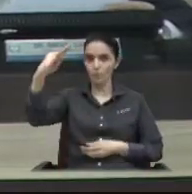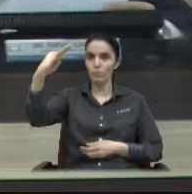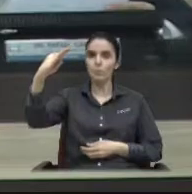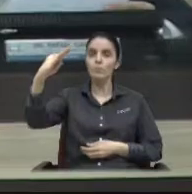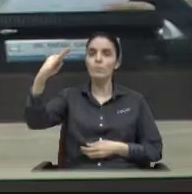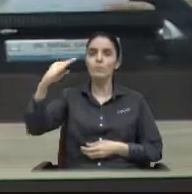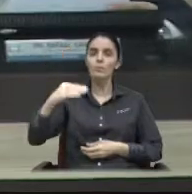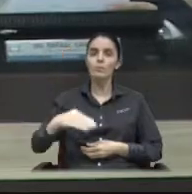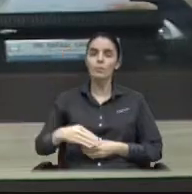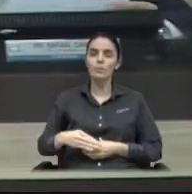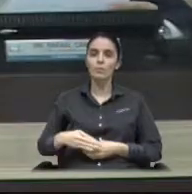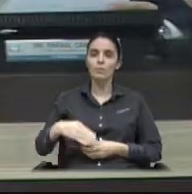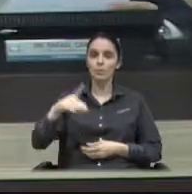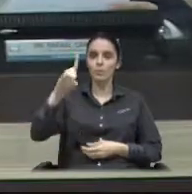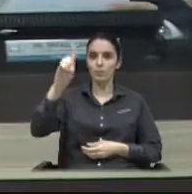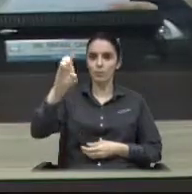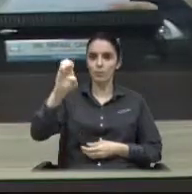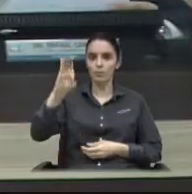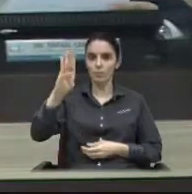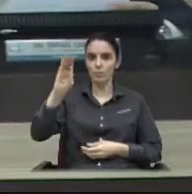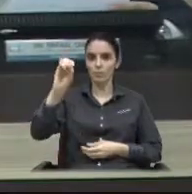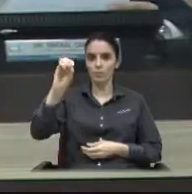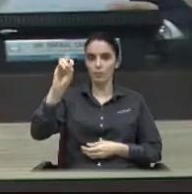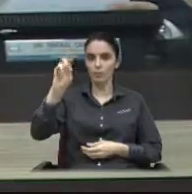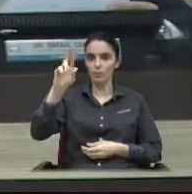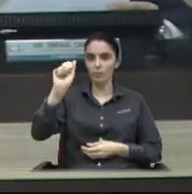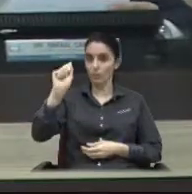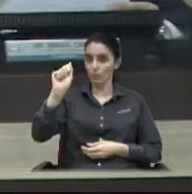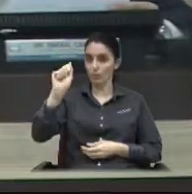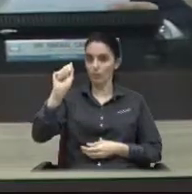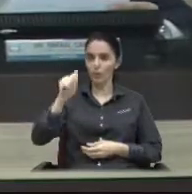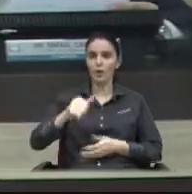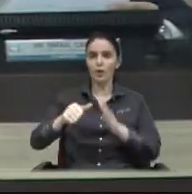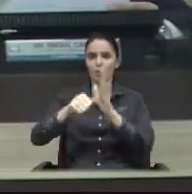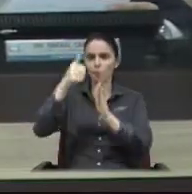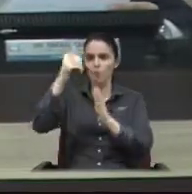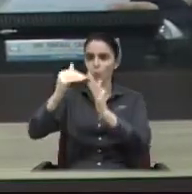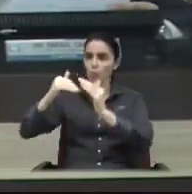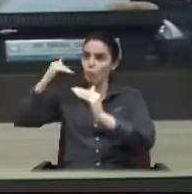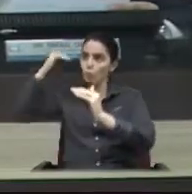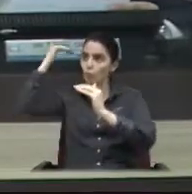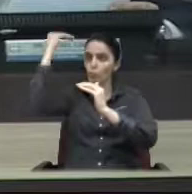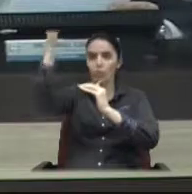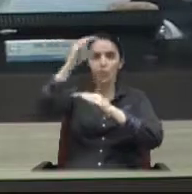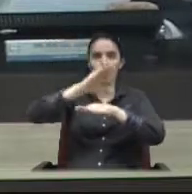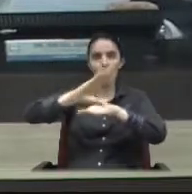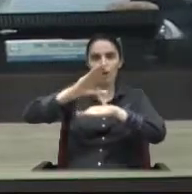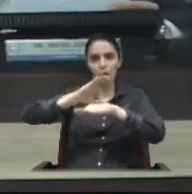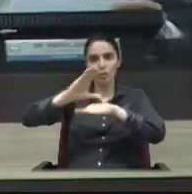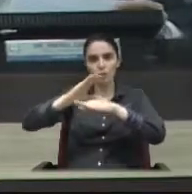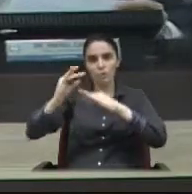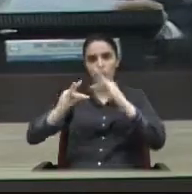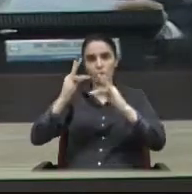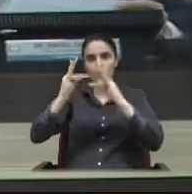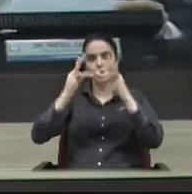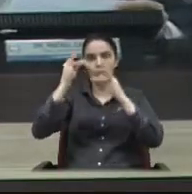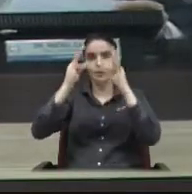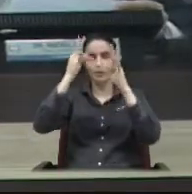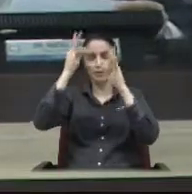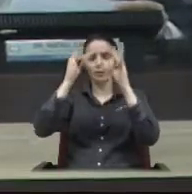de 2ª classe débora baboni dominique ne pela primeira colocação no curso superior de técnico de polícia ostensiva